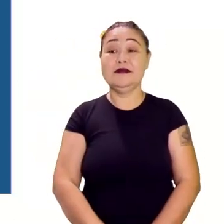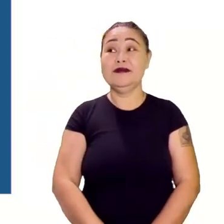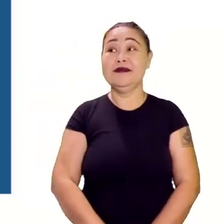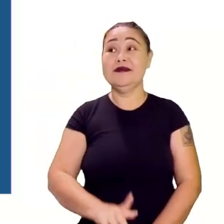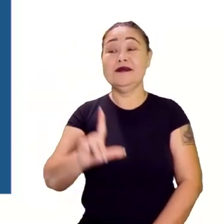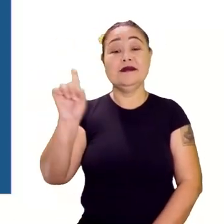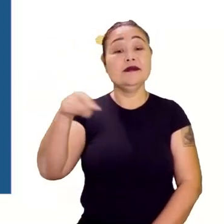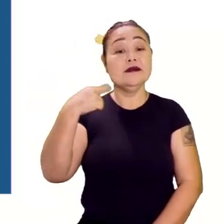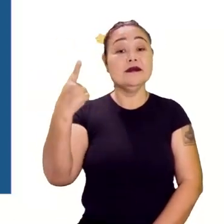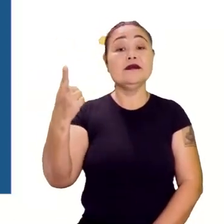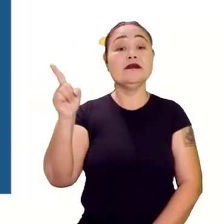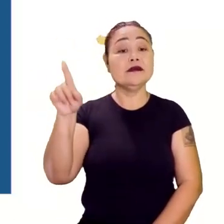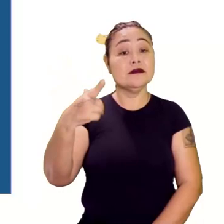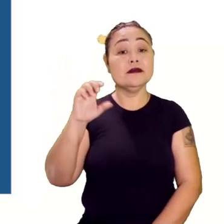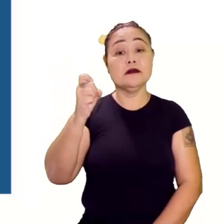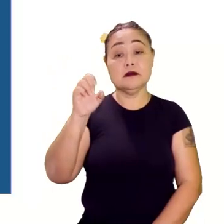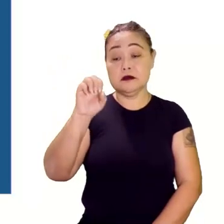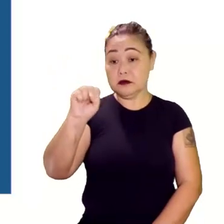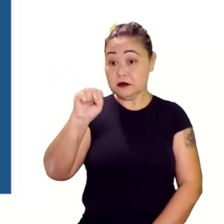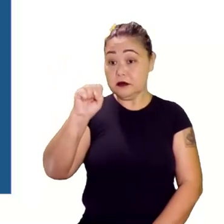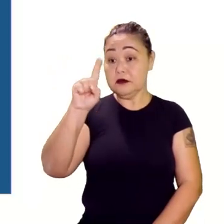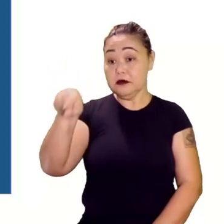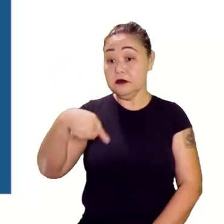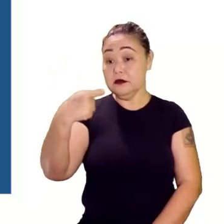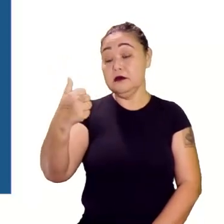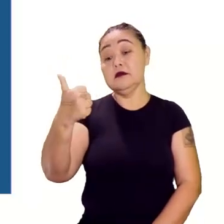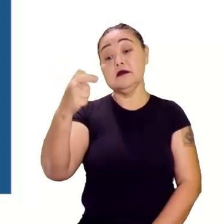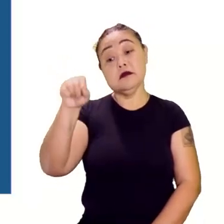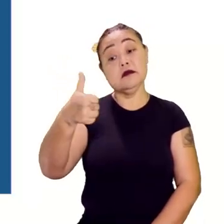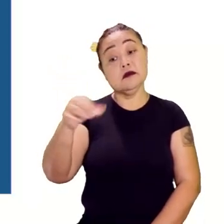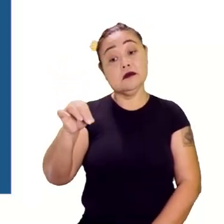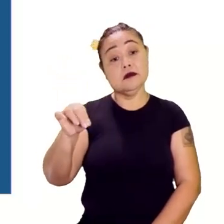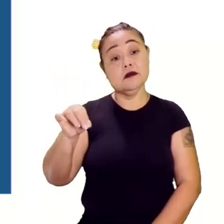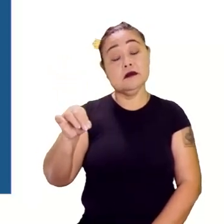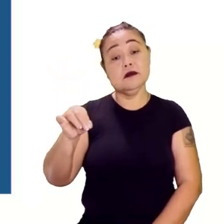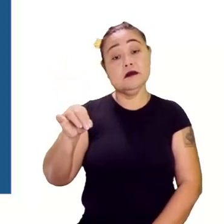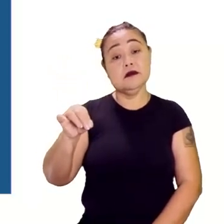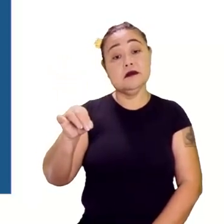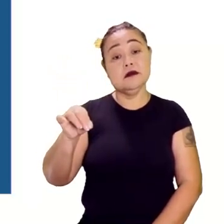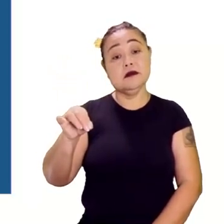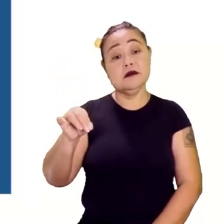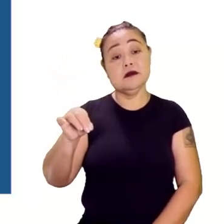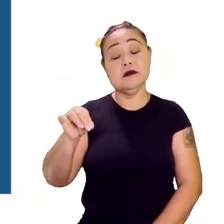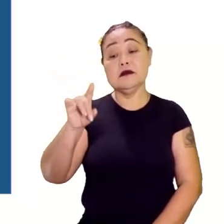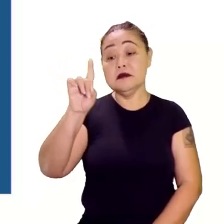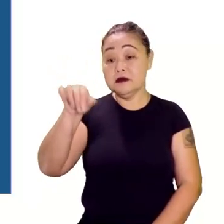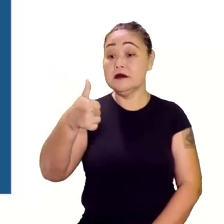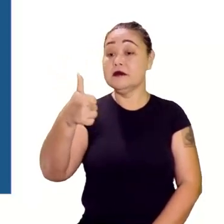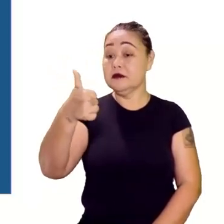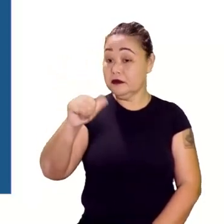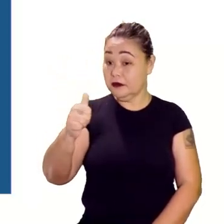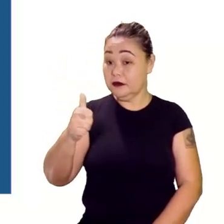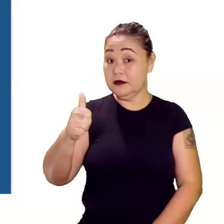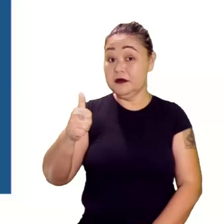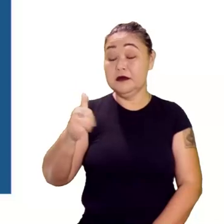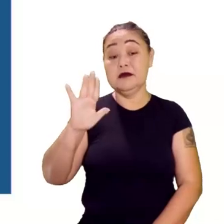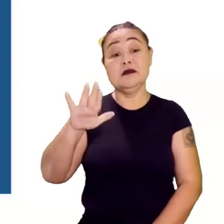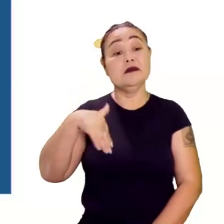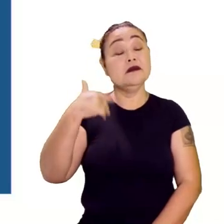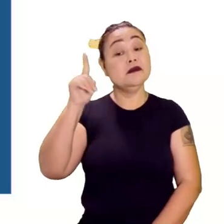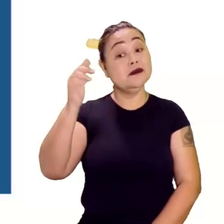Tá fácil. É, porque 8 mais 1 é 9. 9 mais 1 é 10. 10 mais 1 é 11. 11.